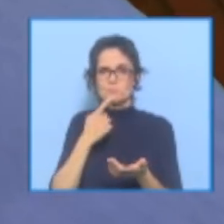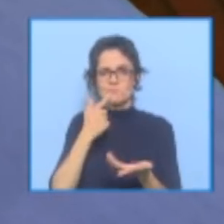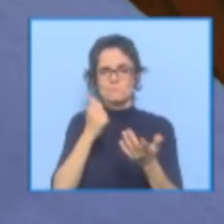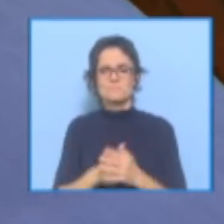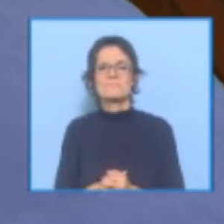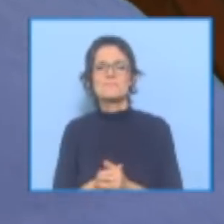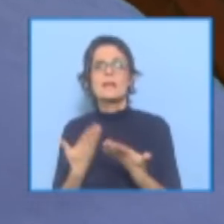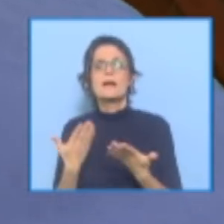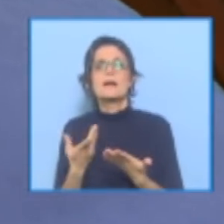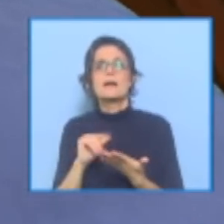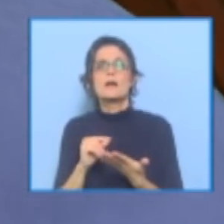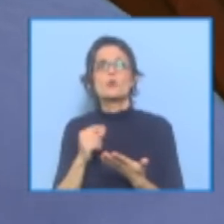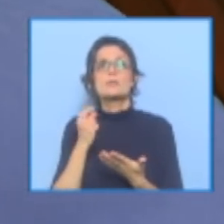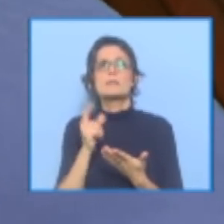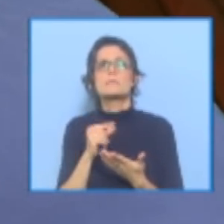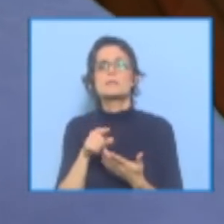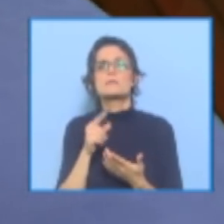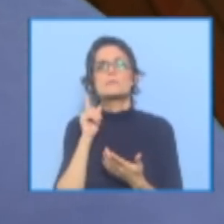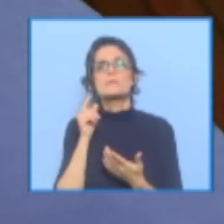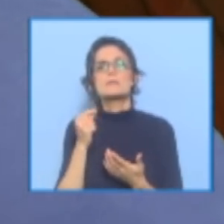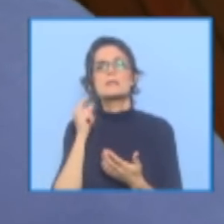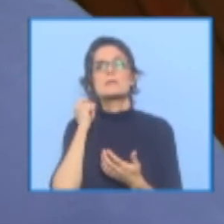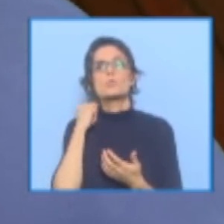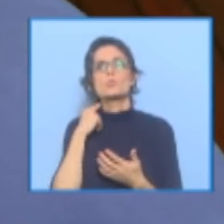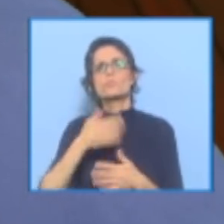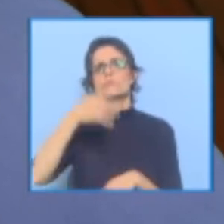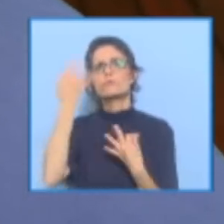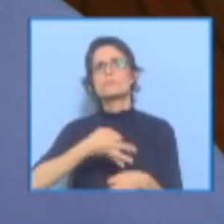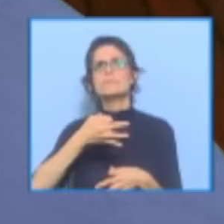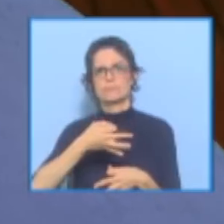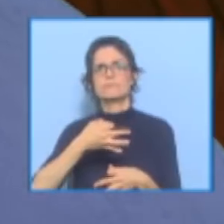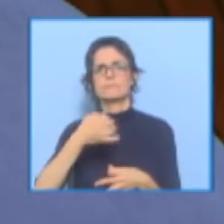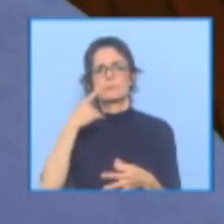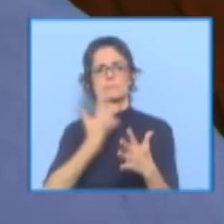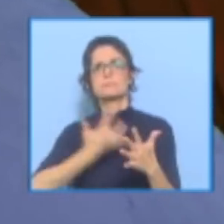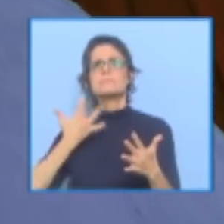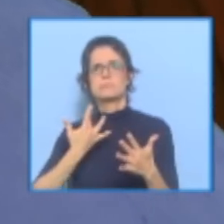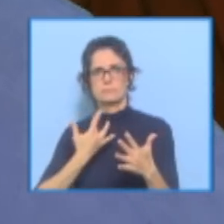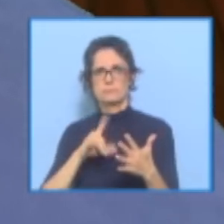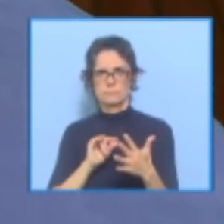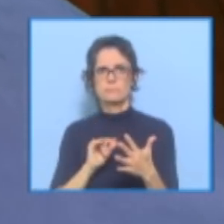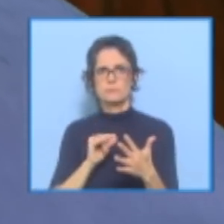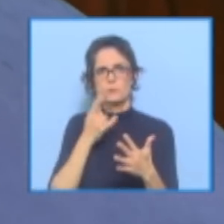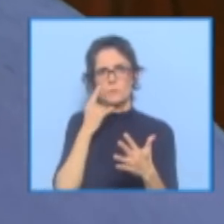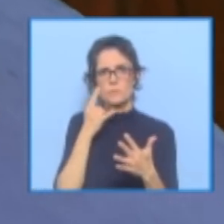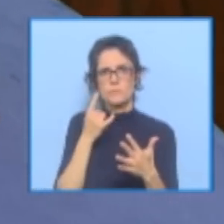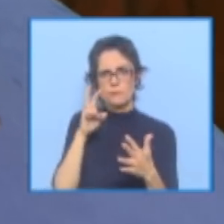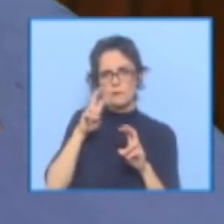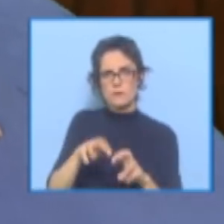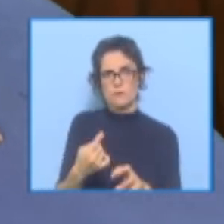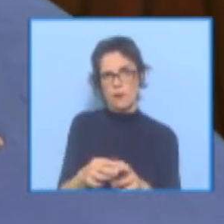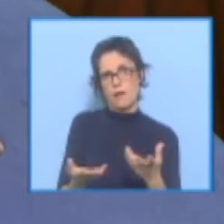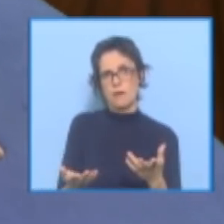também é uma afirmação do curso e da relevância que determinado saber, determinada investigação